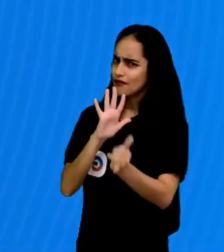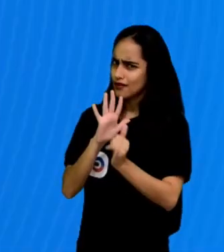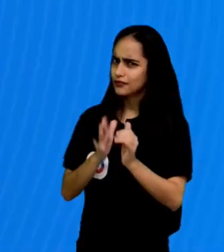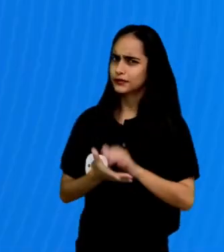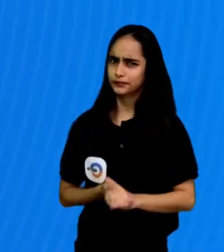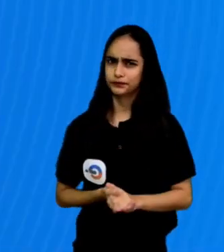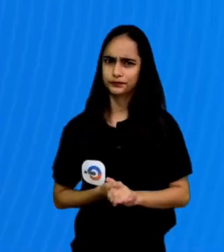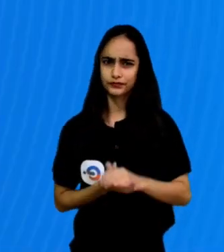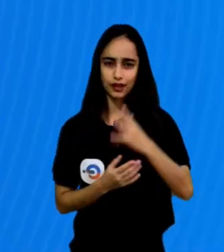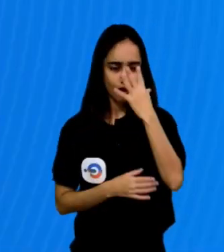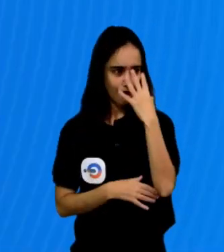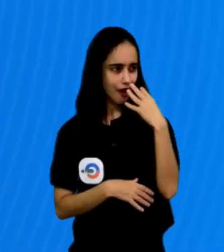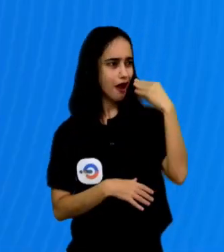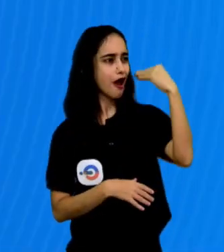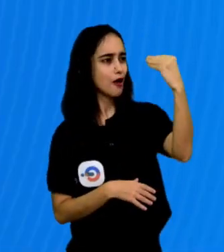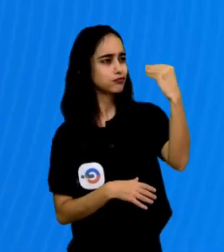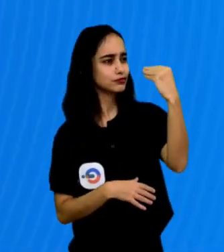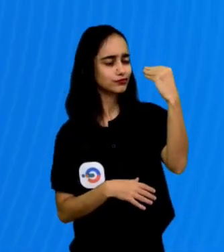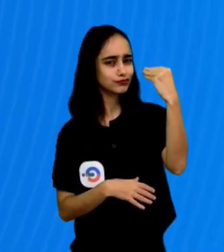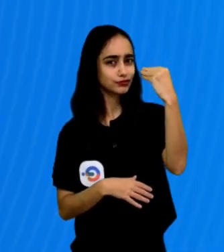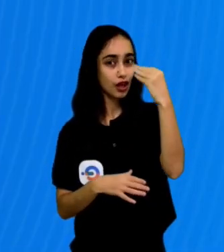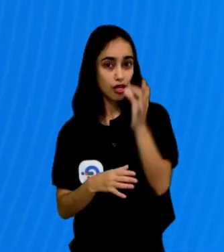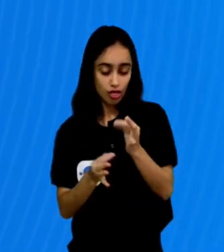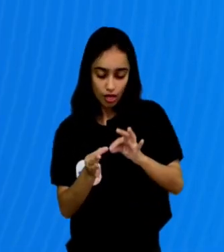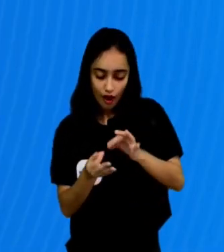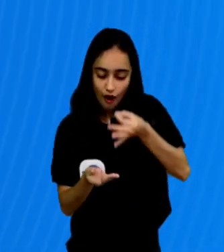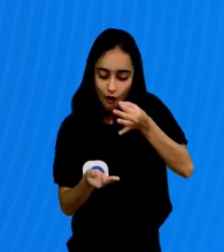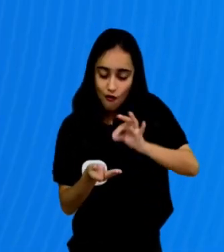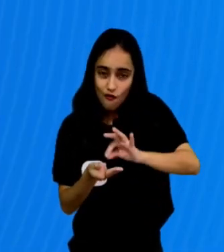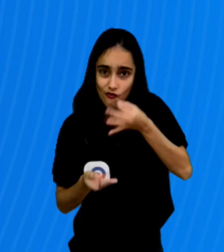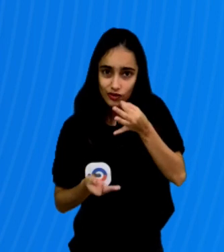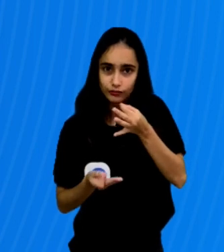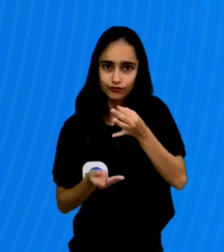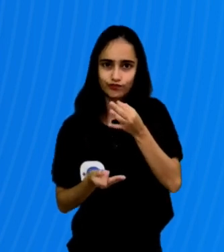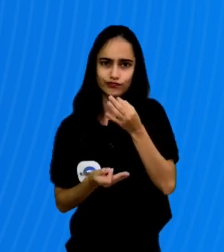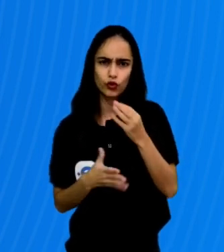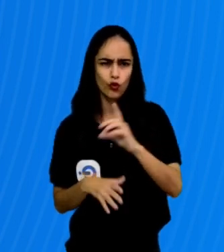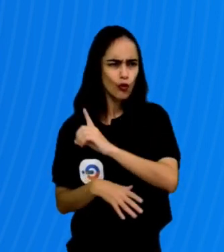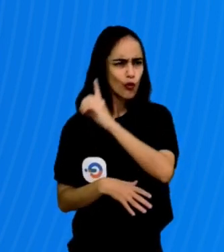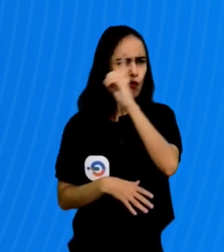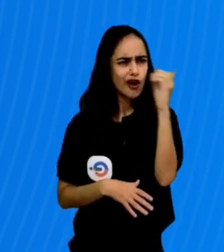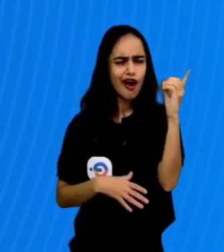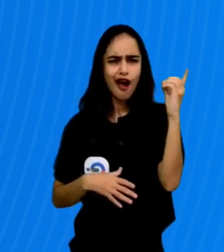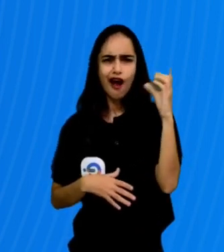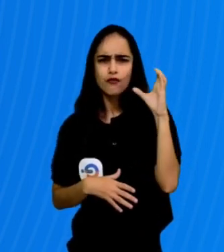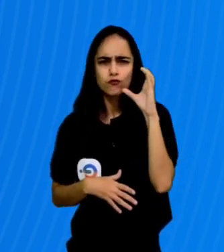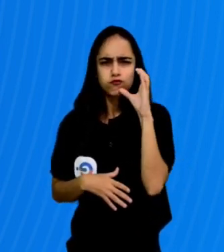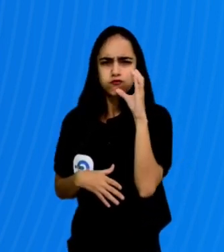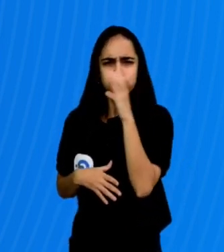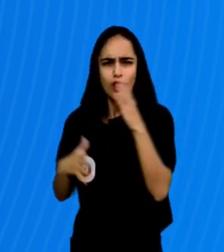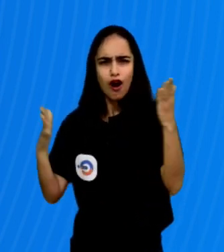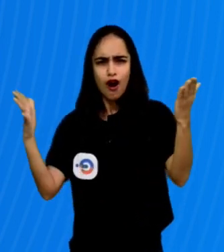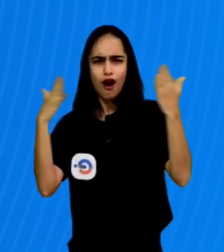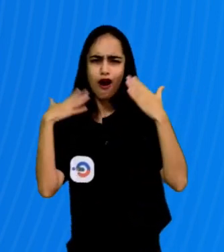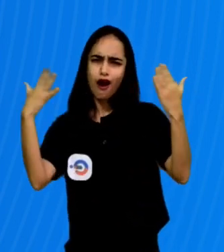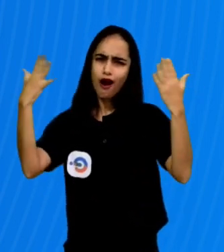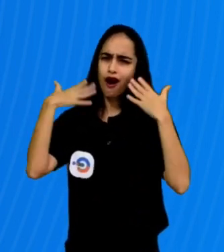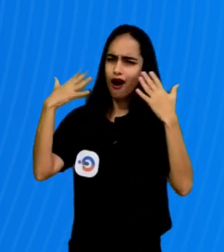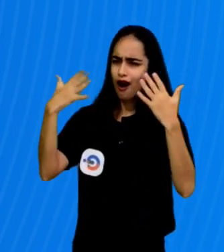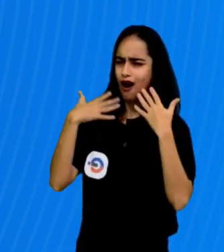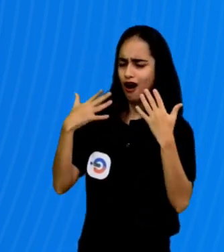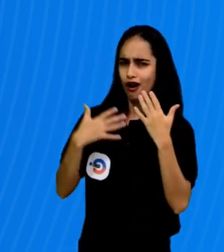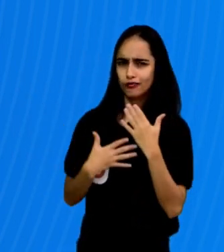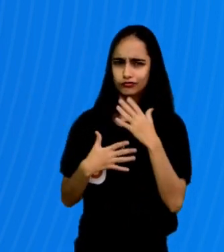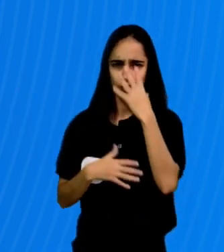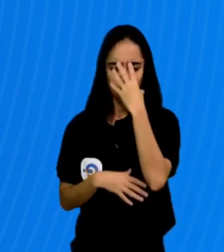A raposa e as uvas. Em um dia quente de verão, a raposa passava por um pomar quando